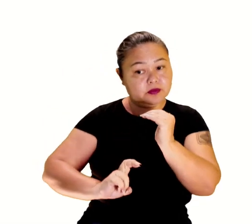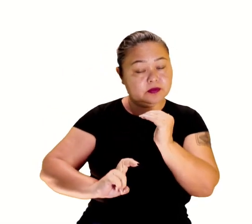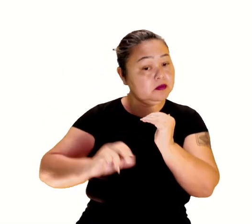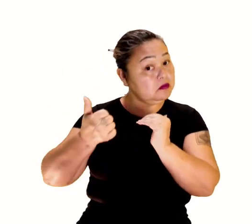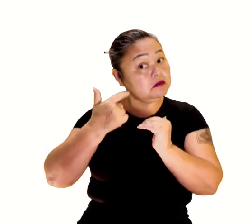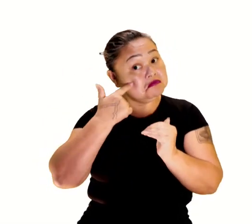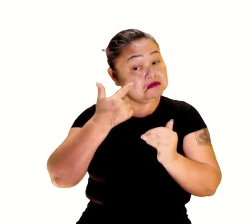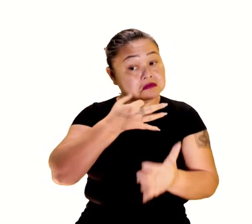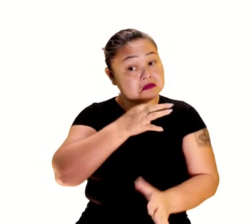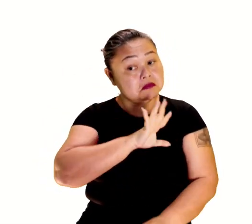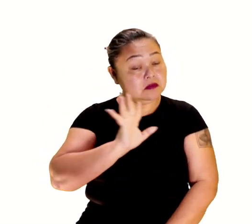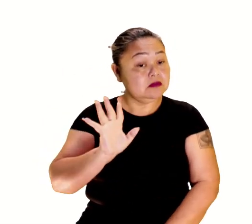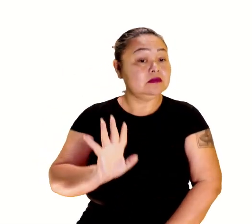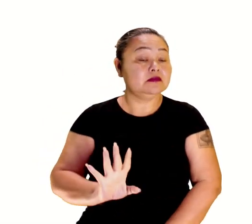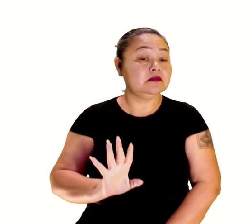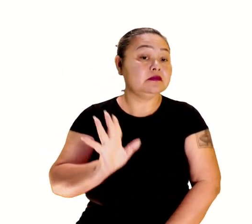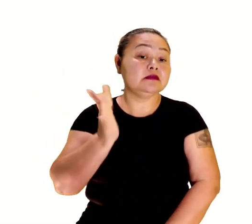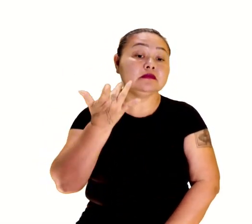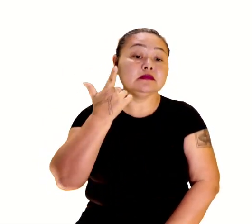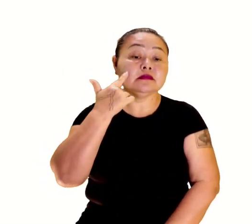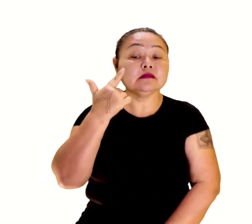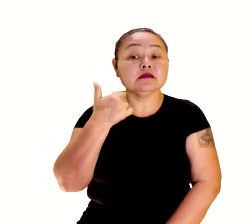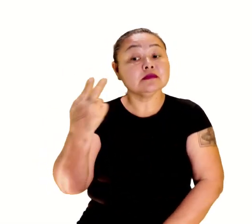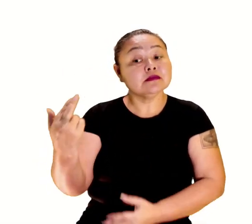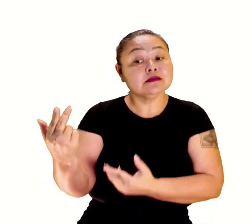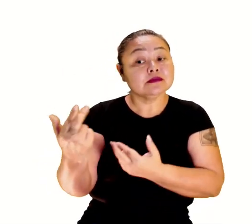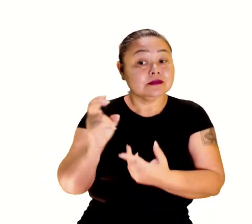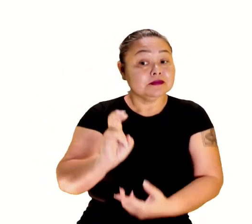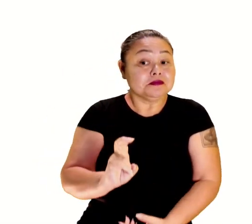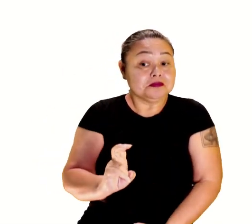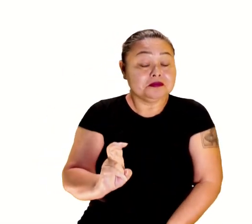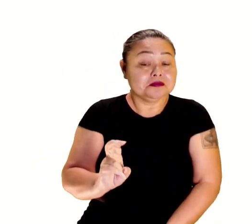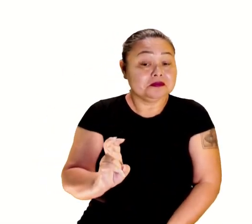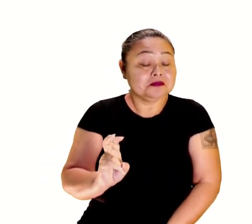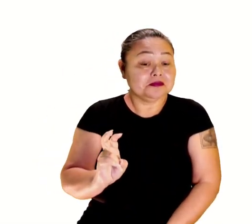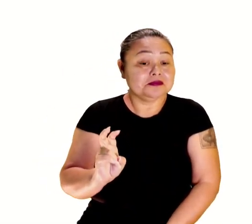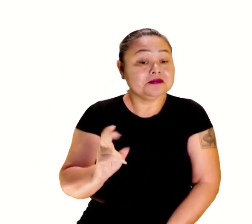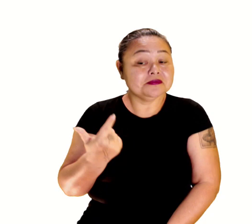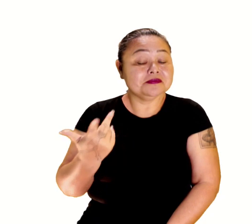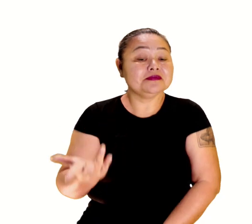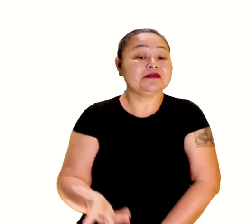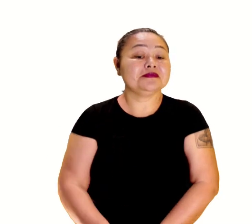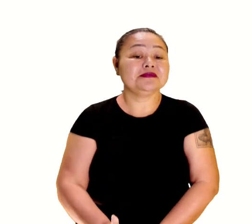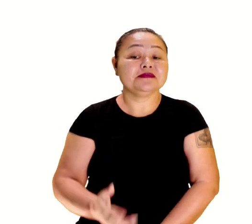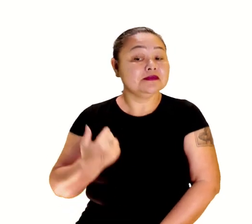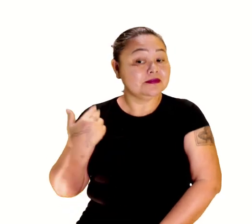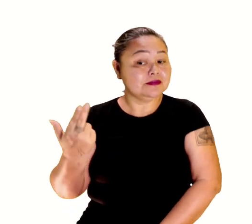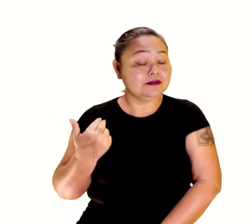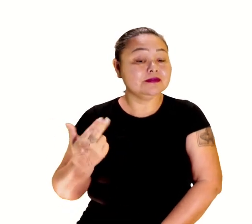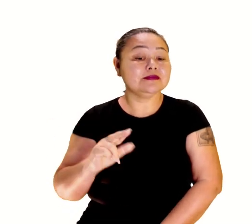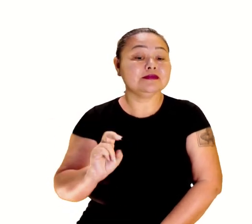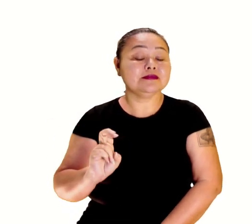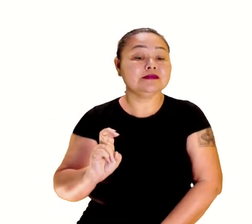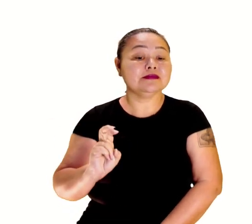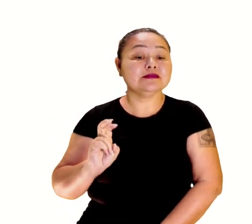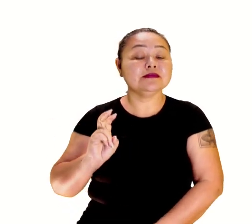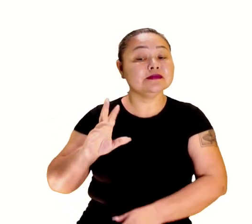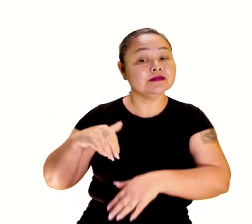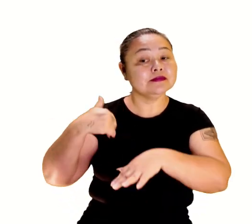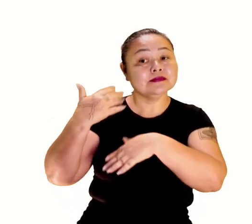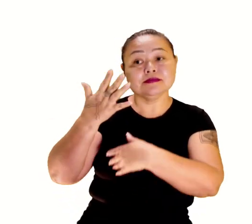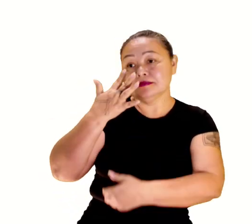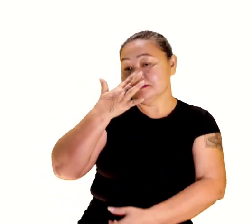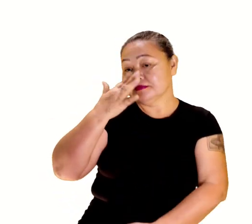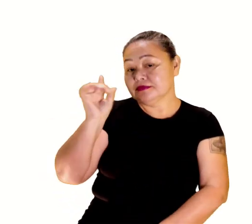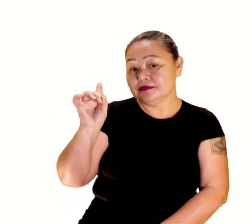também acho. Não, se nós achamos igual, estamos achados. Estamos achados? Mais um pouquinho, observa